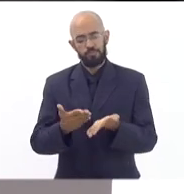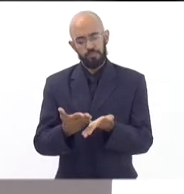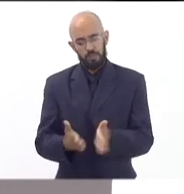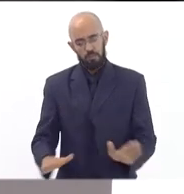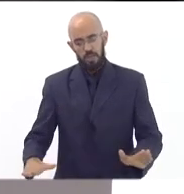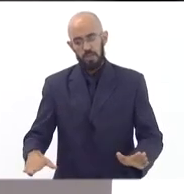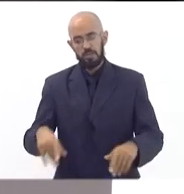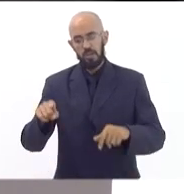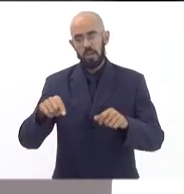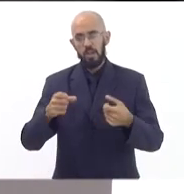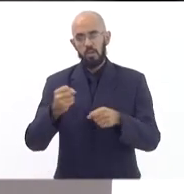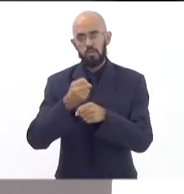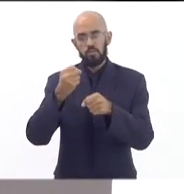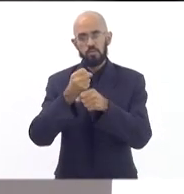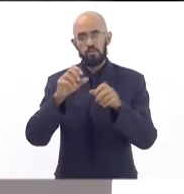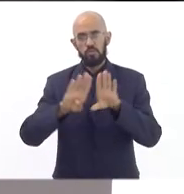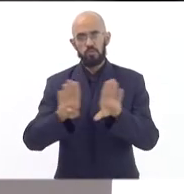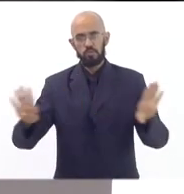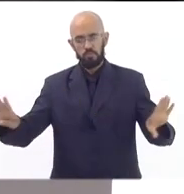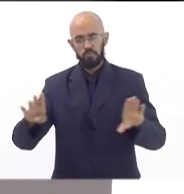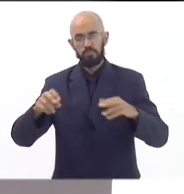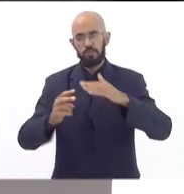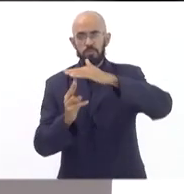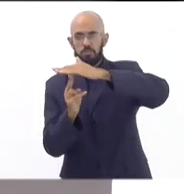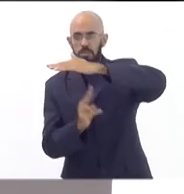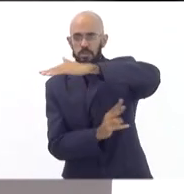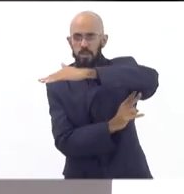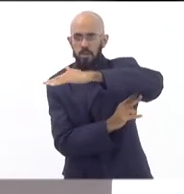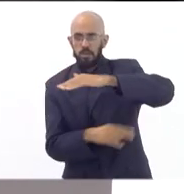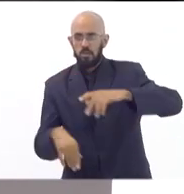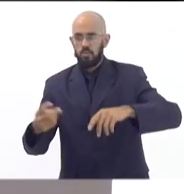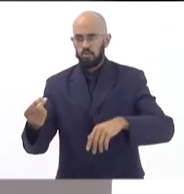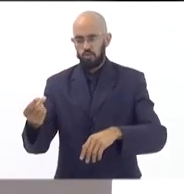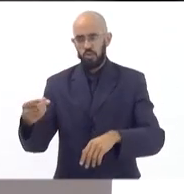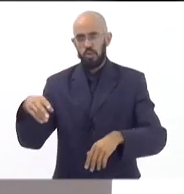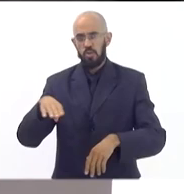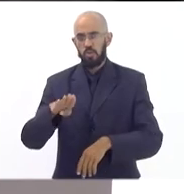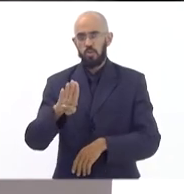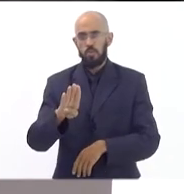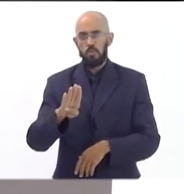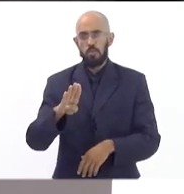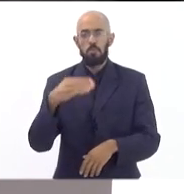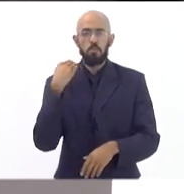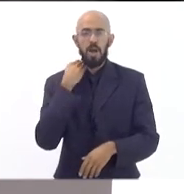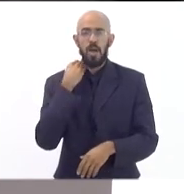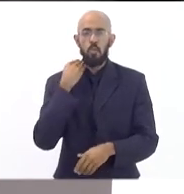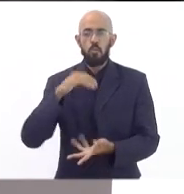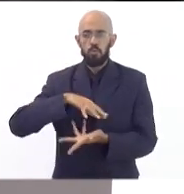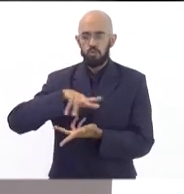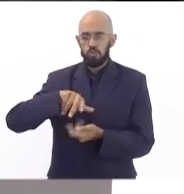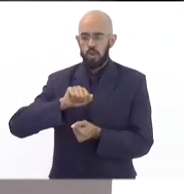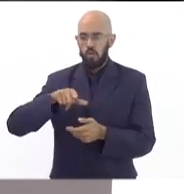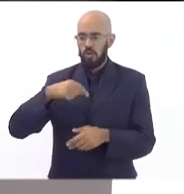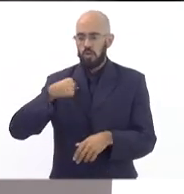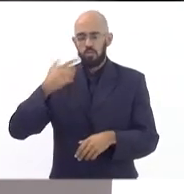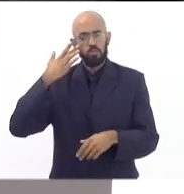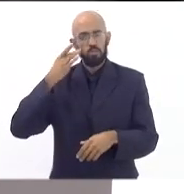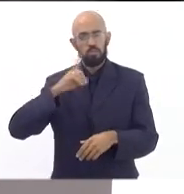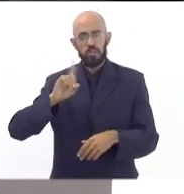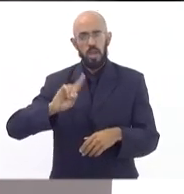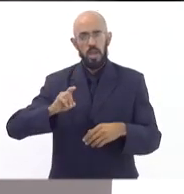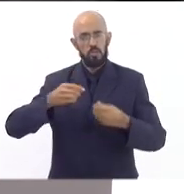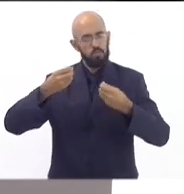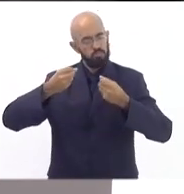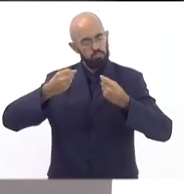dizer construção de muros e passarelas com recursos do Banco Mundial eu não tenho mais detalhes mais um projeto é importante